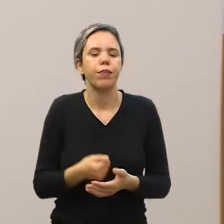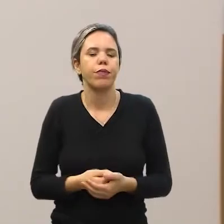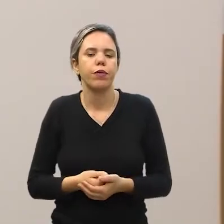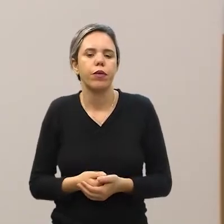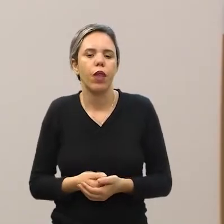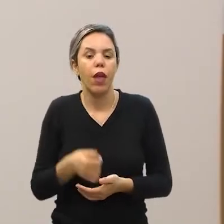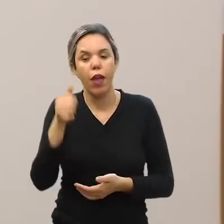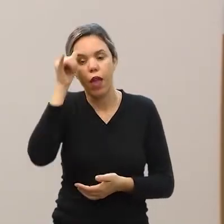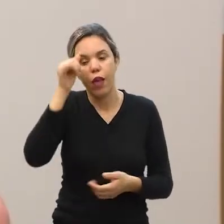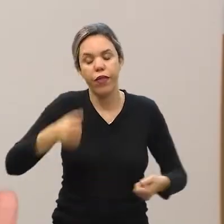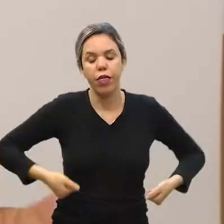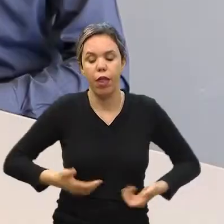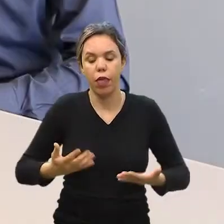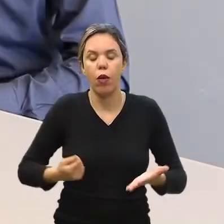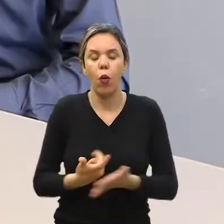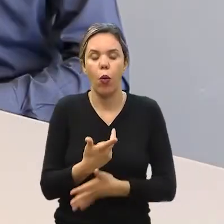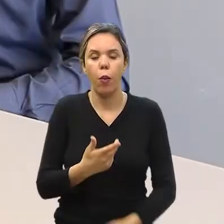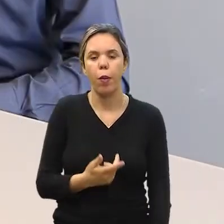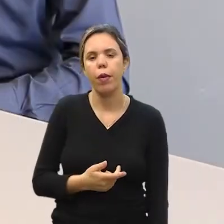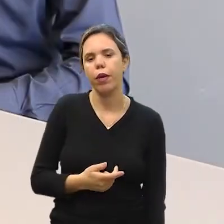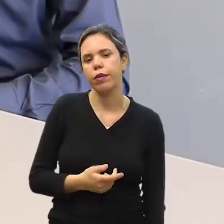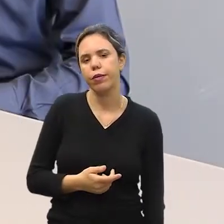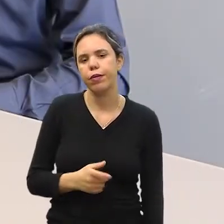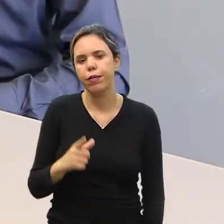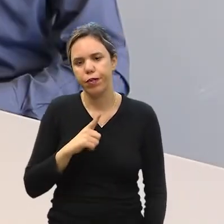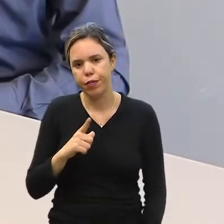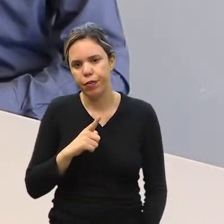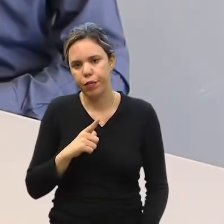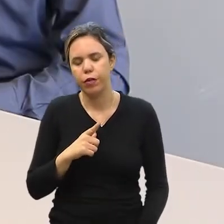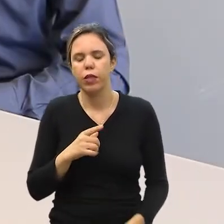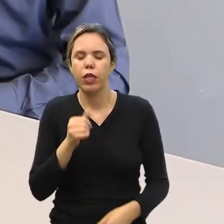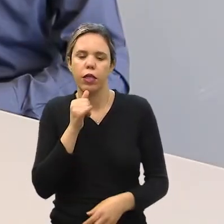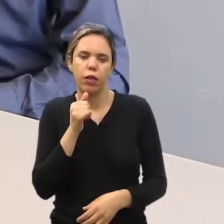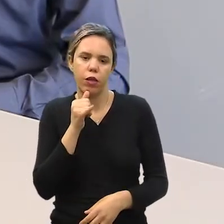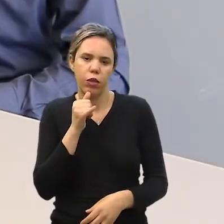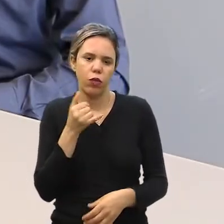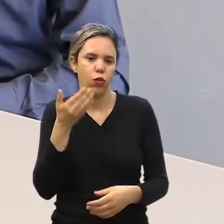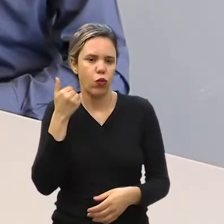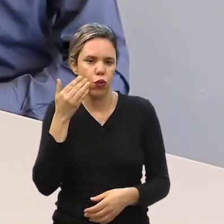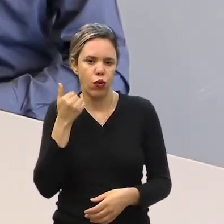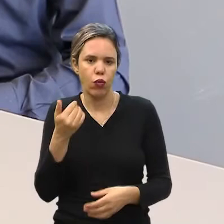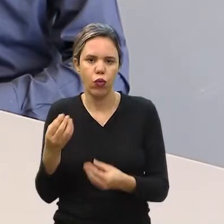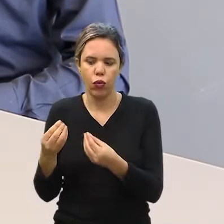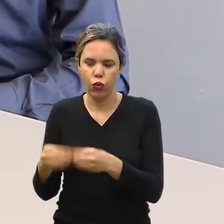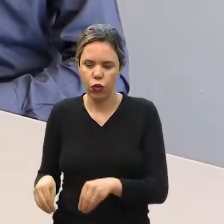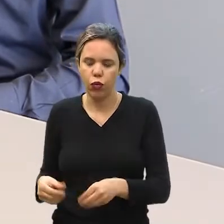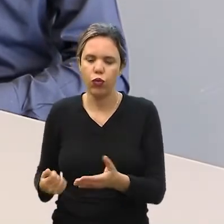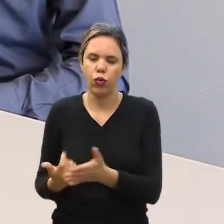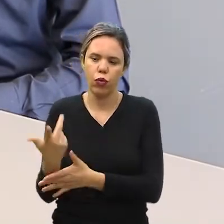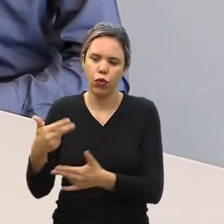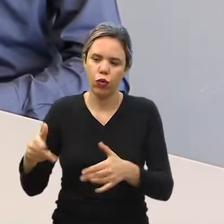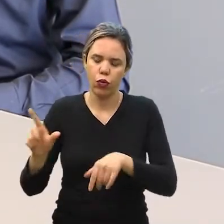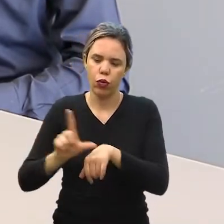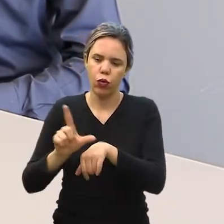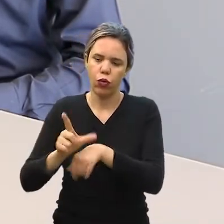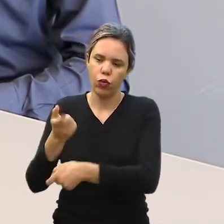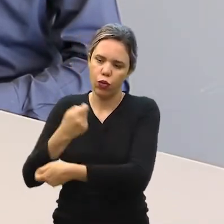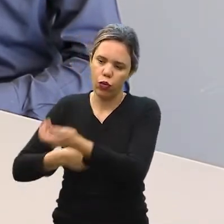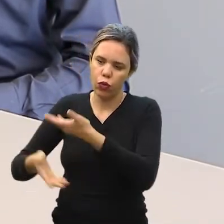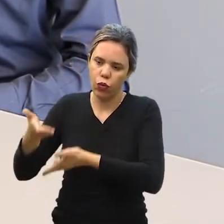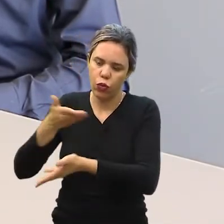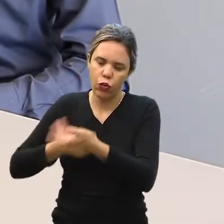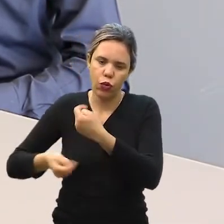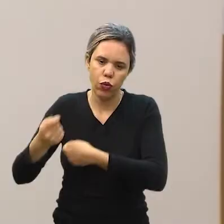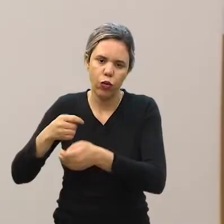de comprar, por um lado, você tem um impacto no consumo, um impacto na movimentação de dinheiro